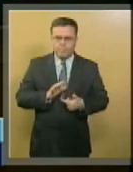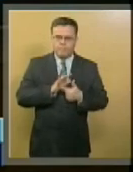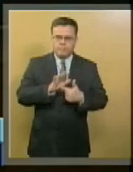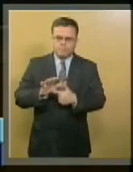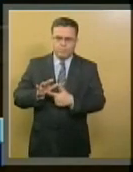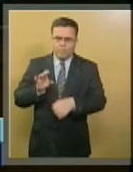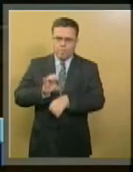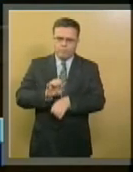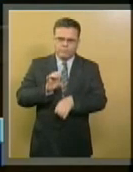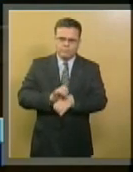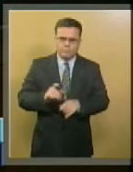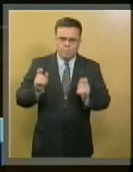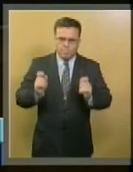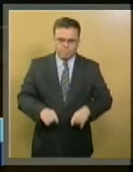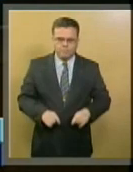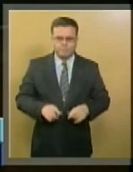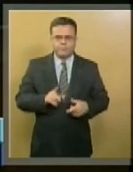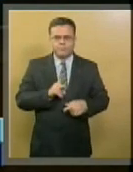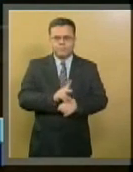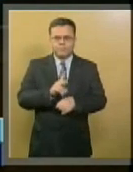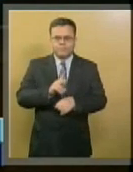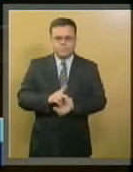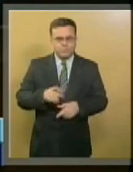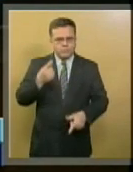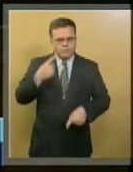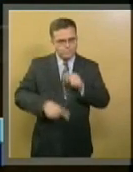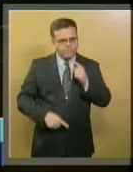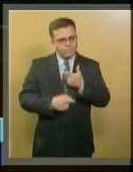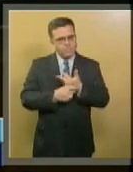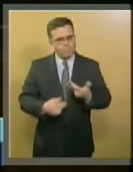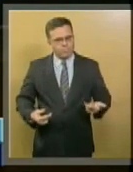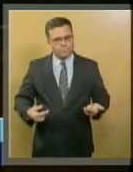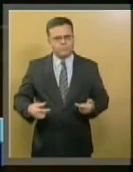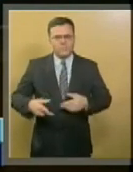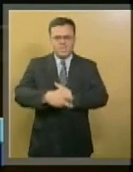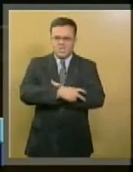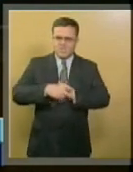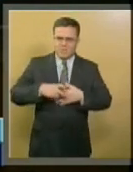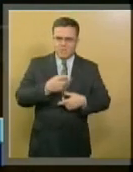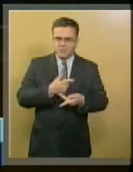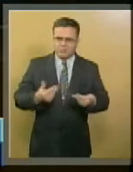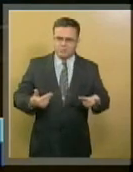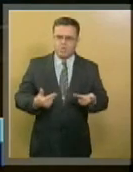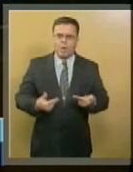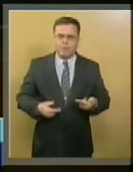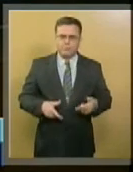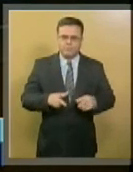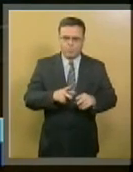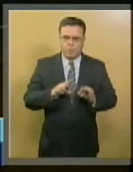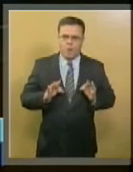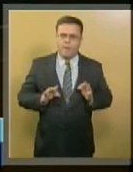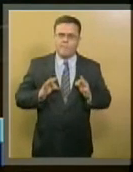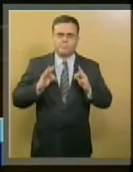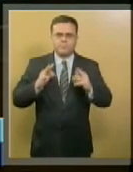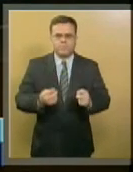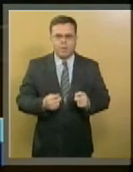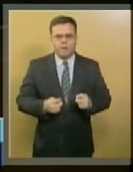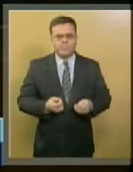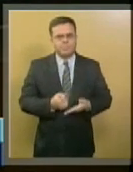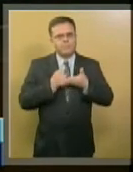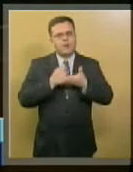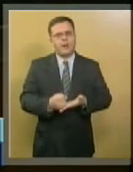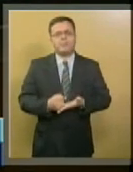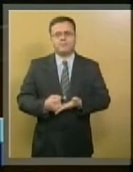leis estaduais que prevê a coibição de crimes e uma série de coisas. Tudo isso gera impostos para o Estado.